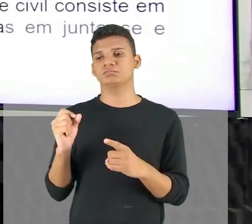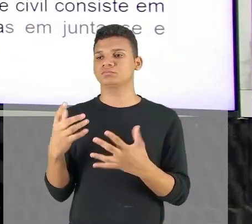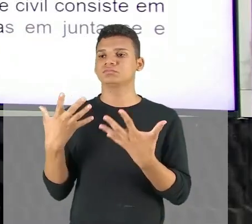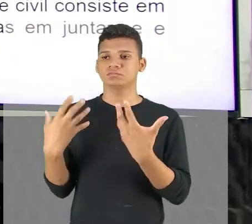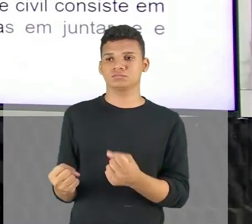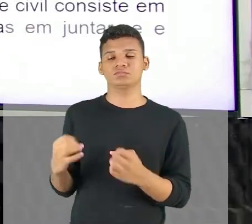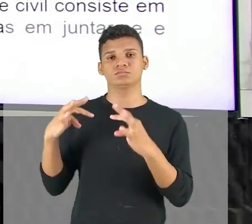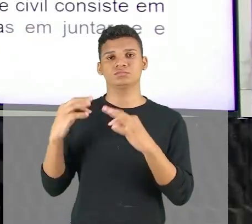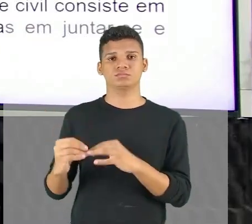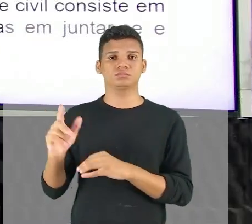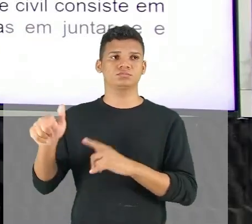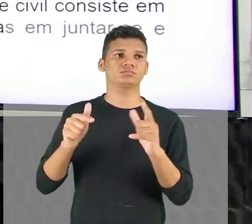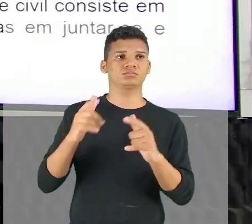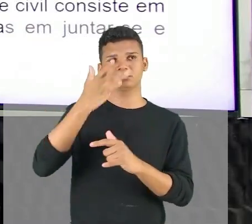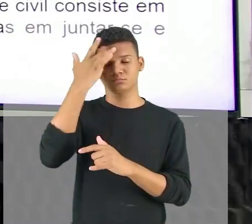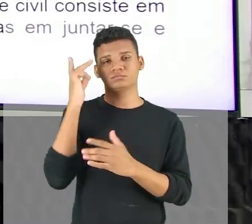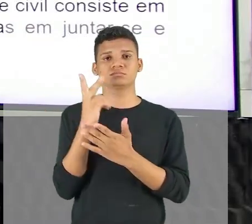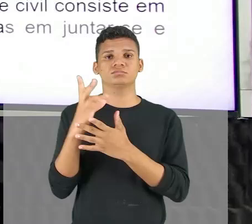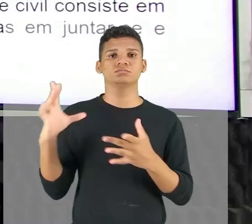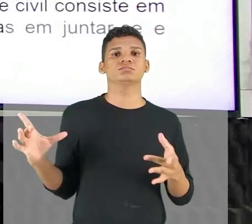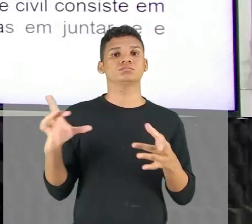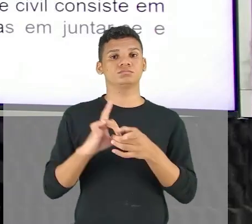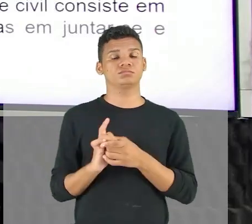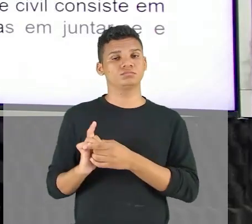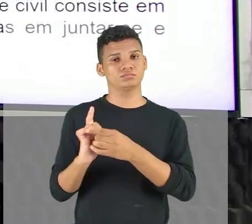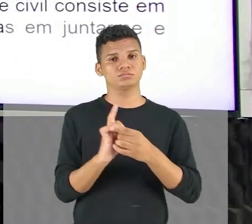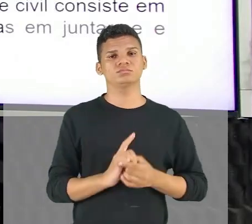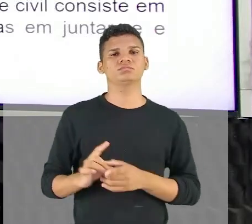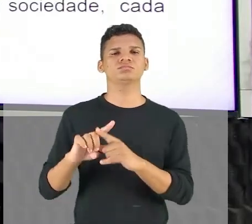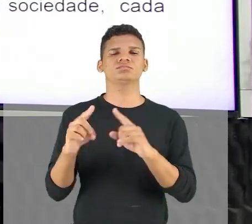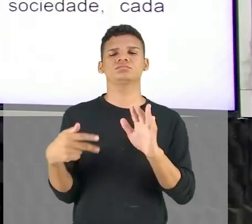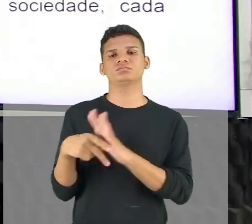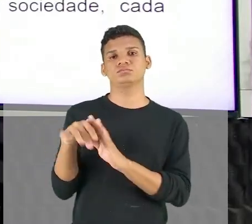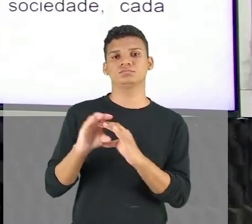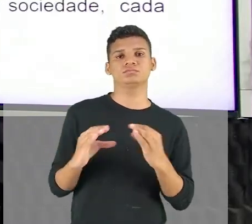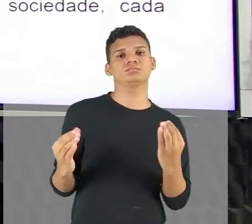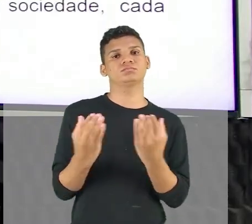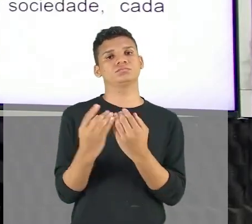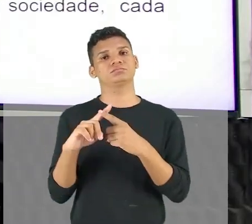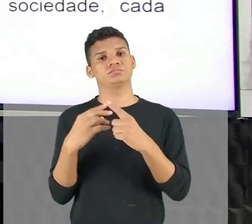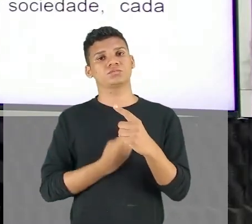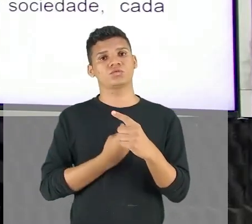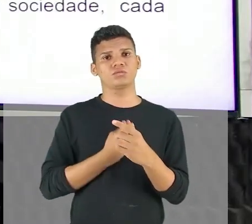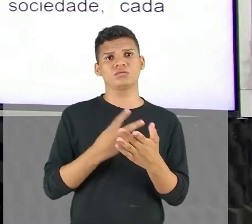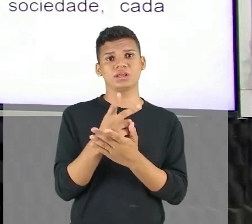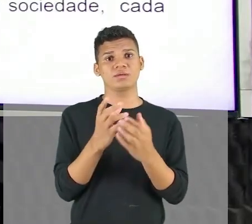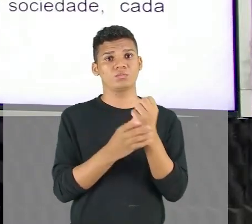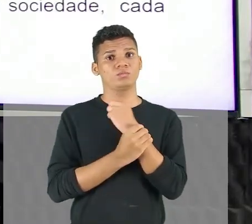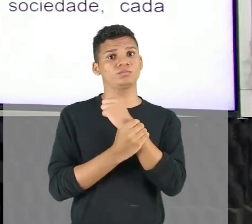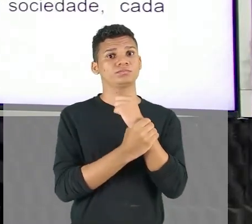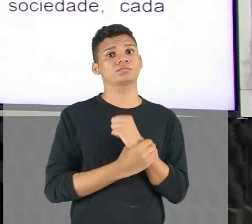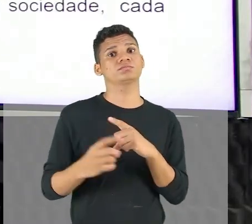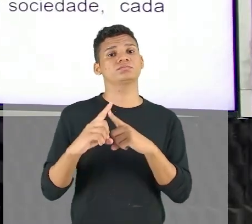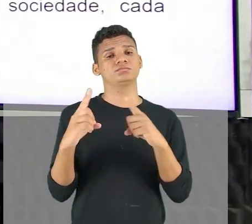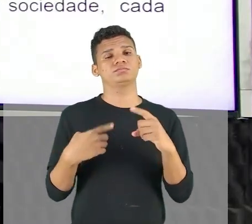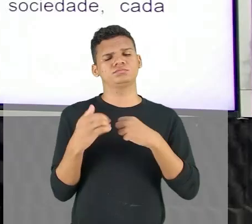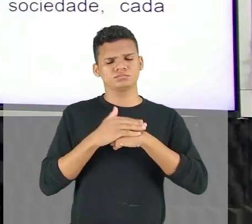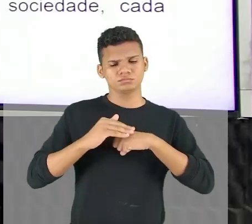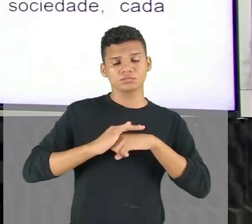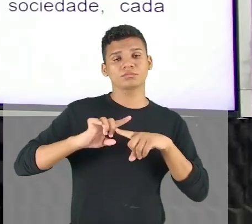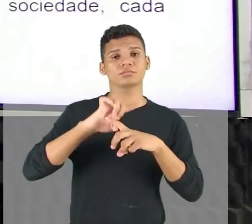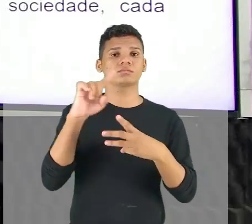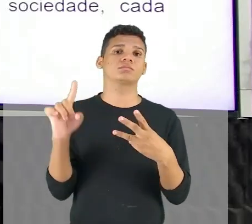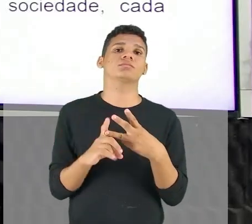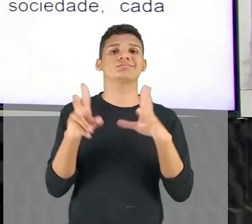em juntar-se, unir-se em comunidade para viverem com segurança, conforto e